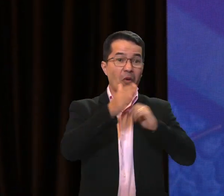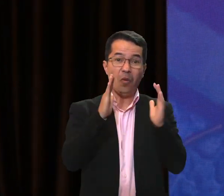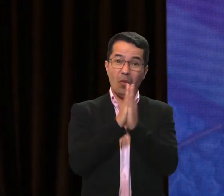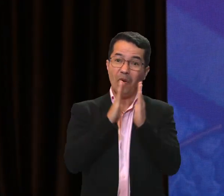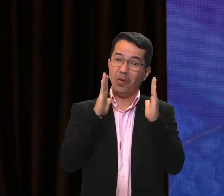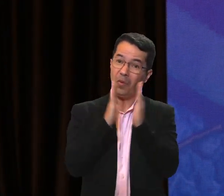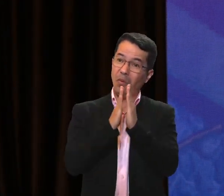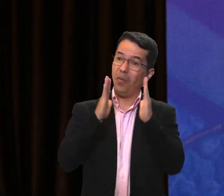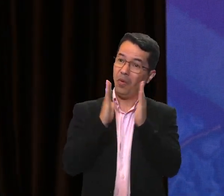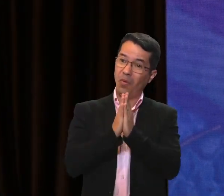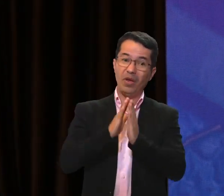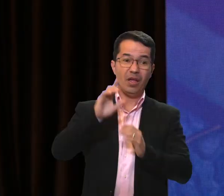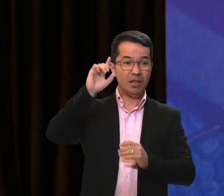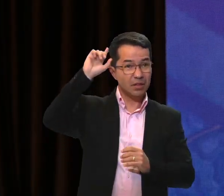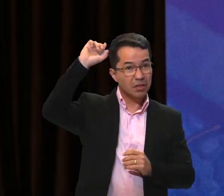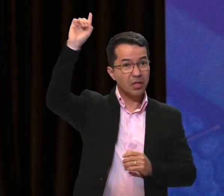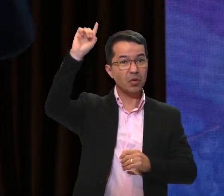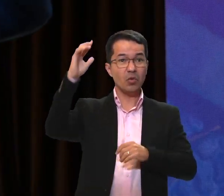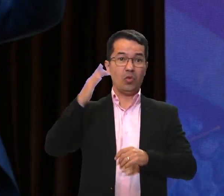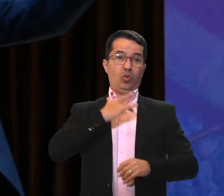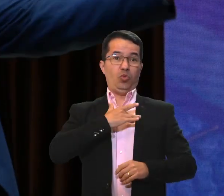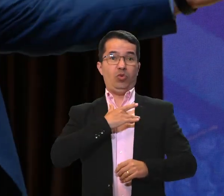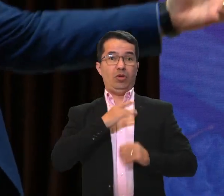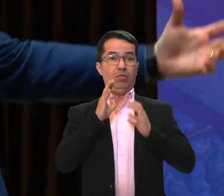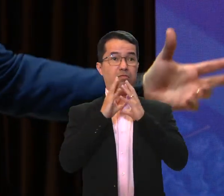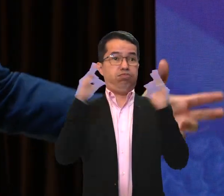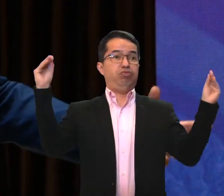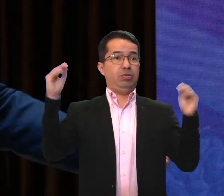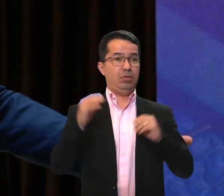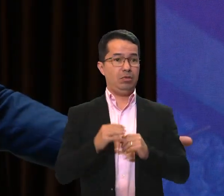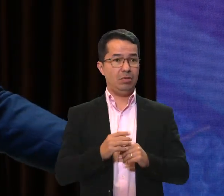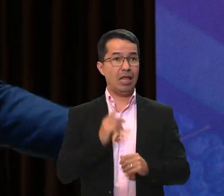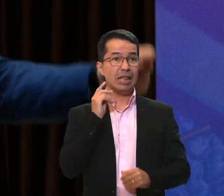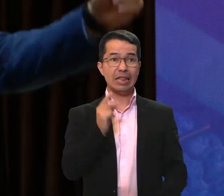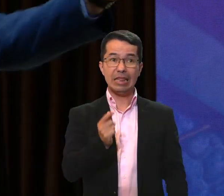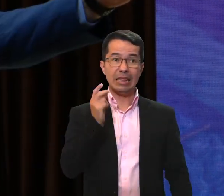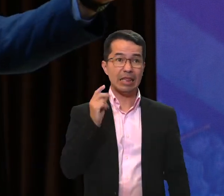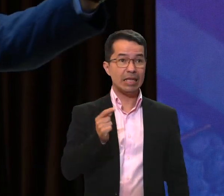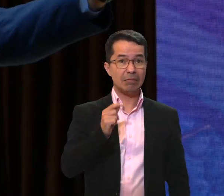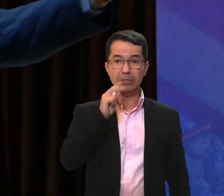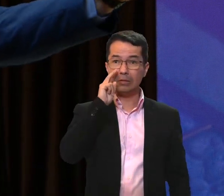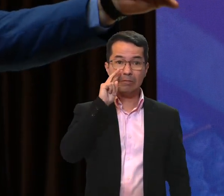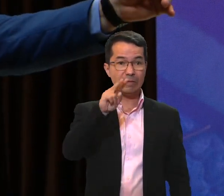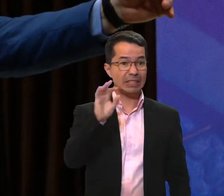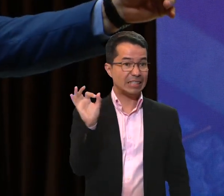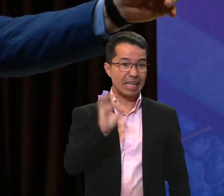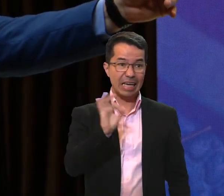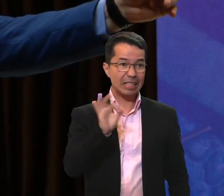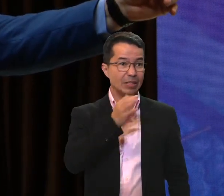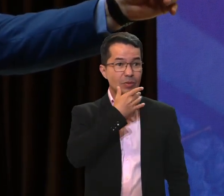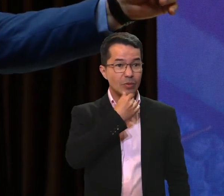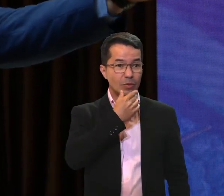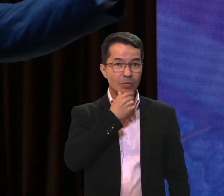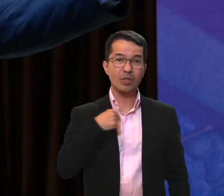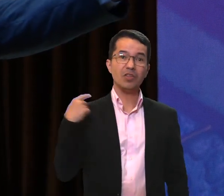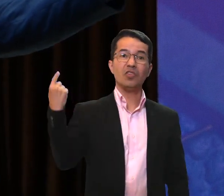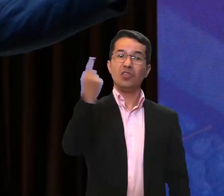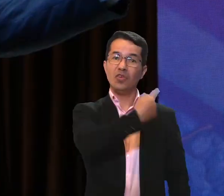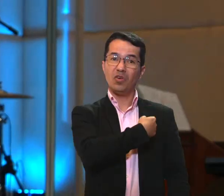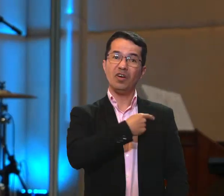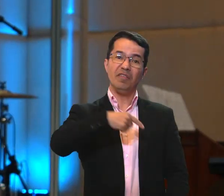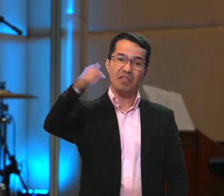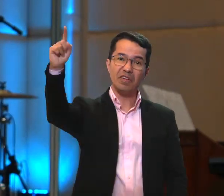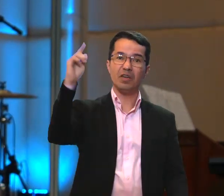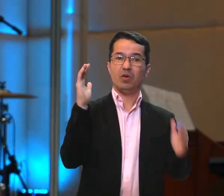negócio, e Deus se revelou para mim, um cara que eu não via há anos. Nós vamos orar, e Deus